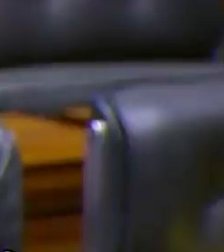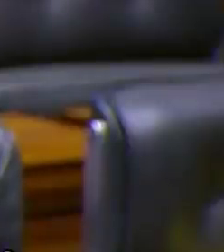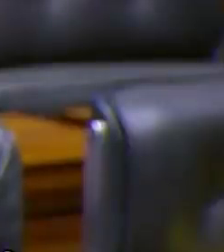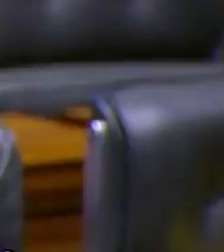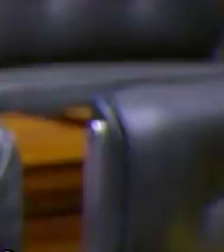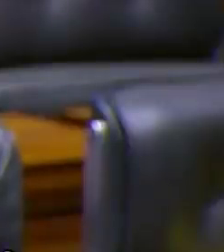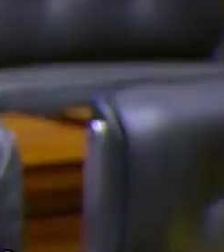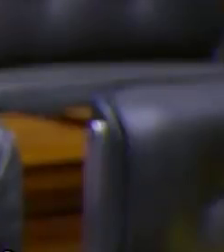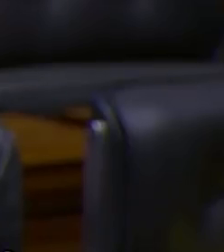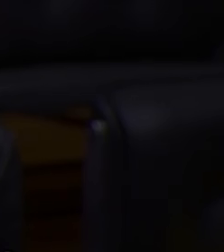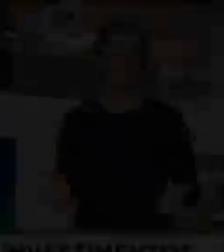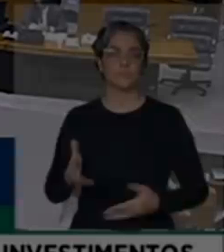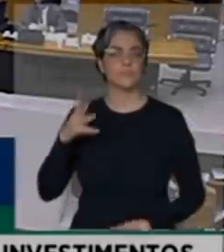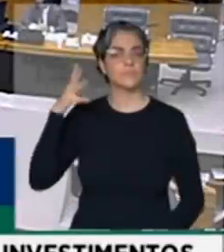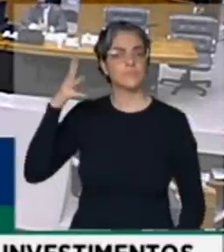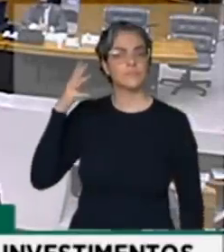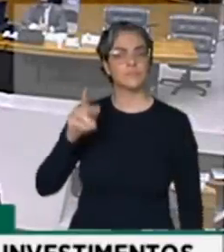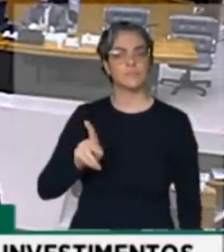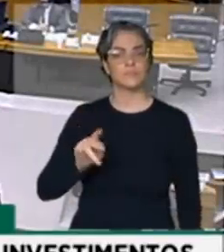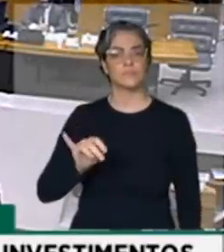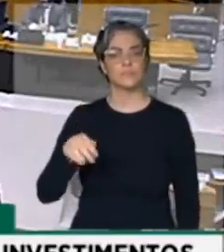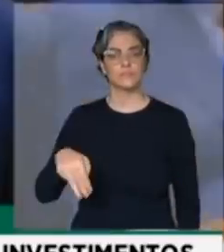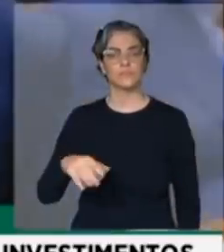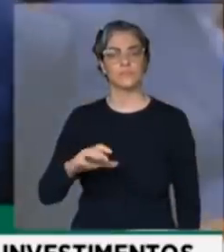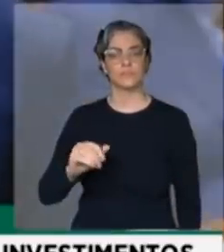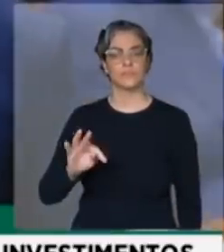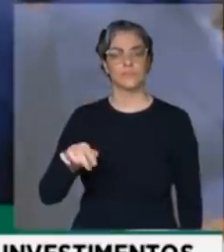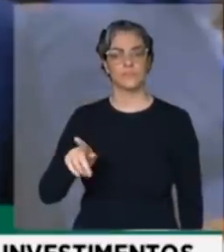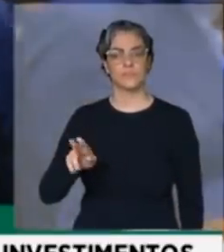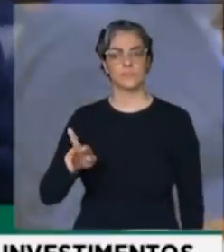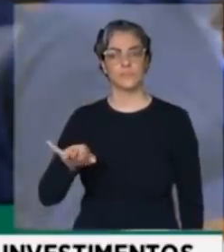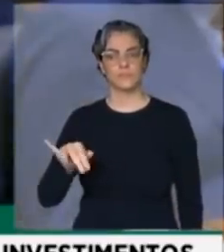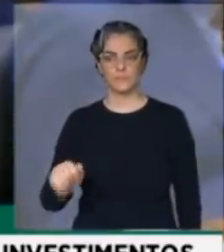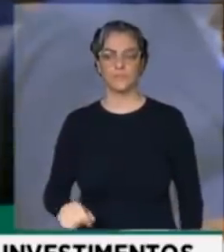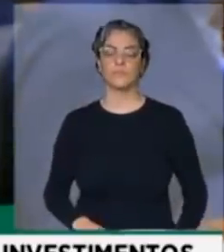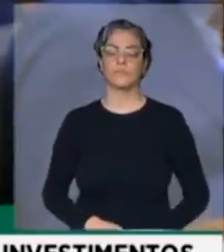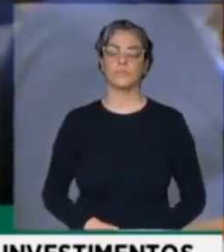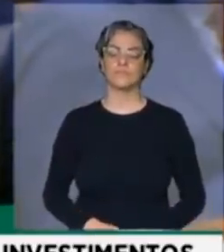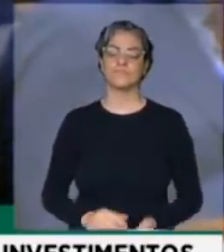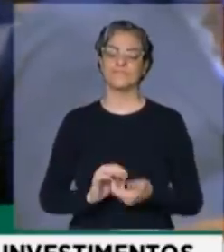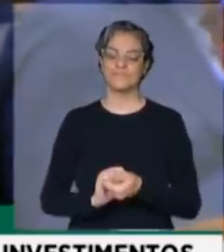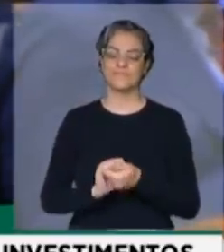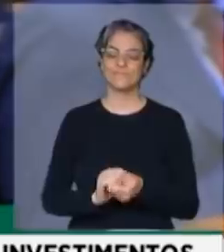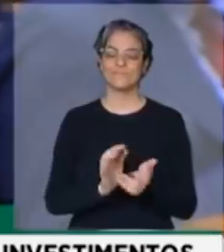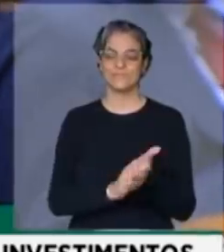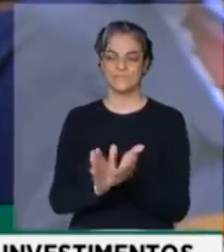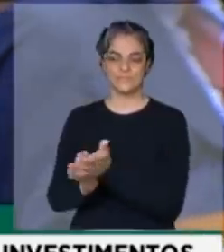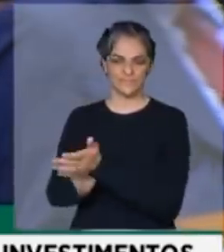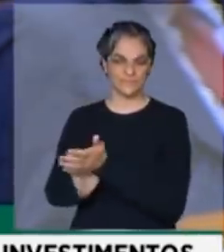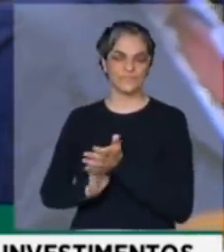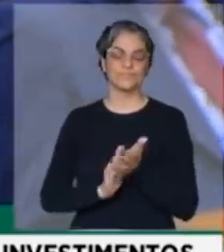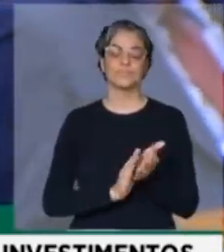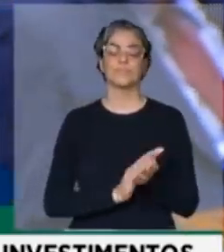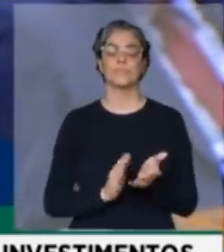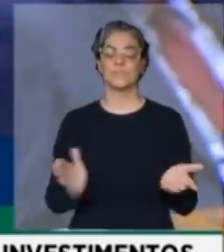mas concordo e oriento sim. Parabenizar tanto o autor como o relator, deputado Vinícius Porte, deputado JHC. Aliás, aproveitar a